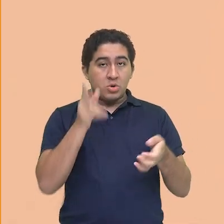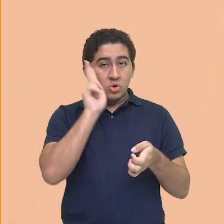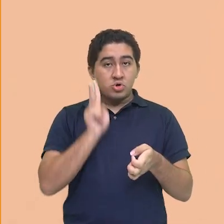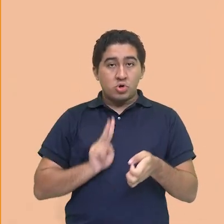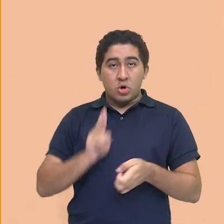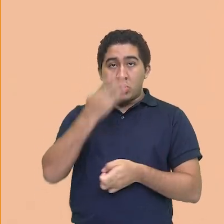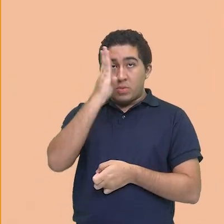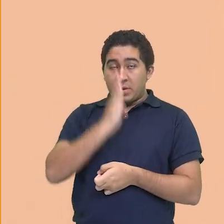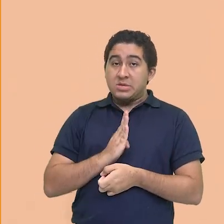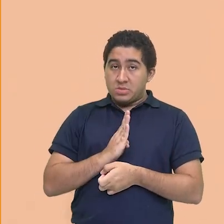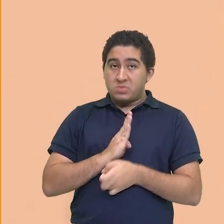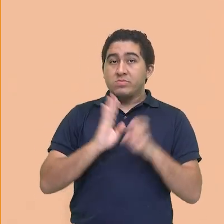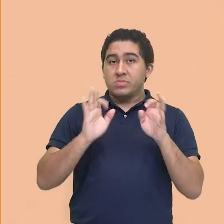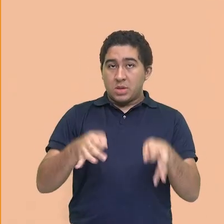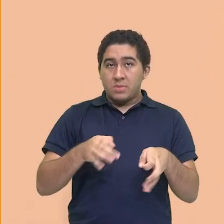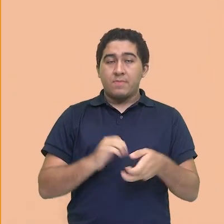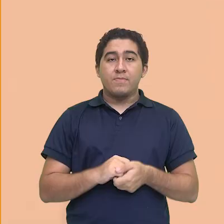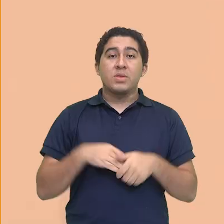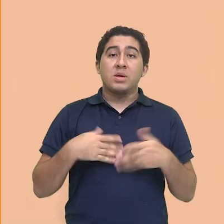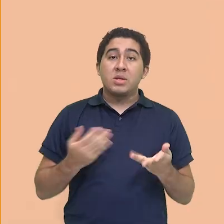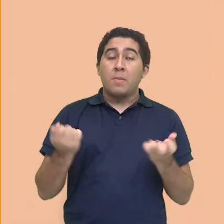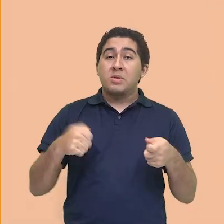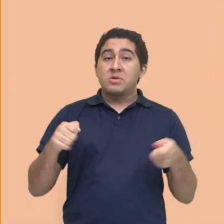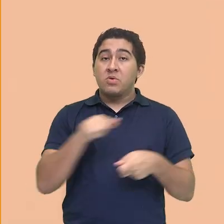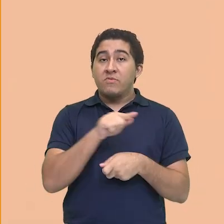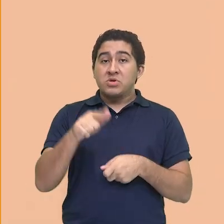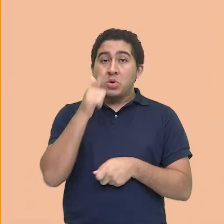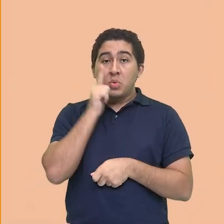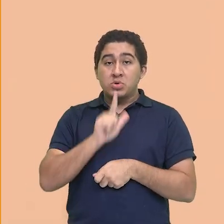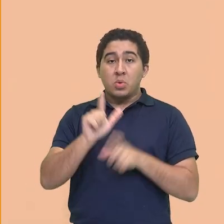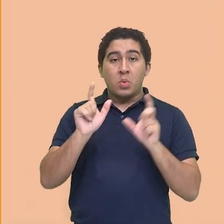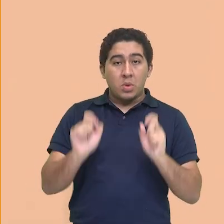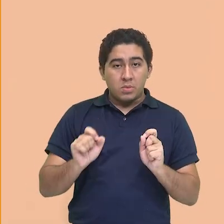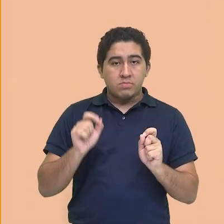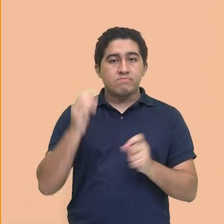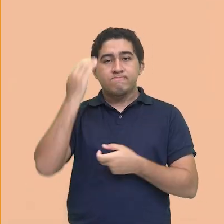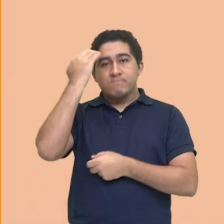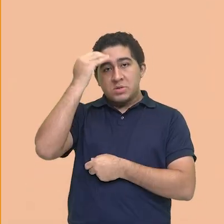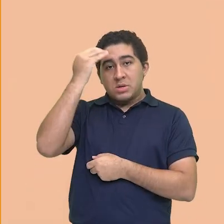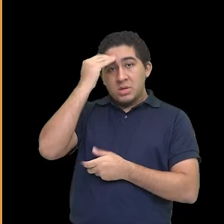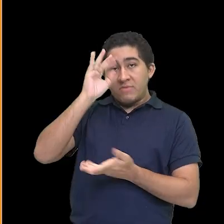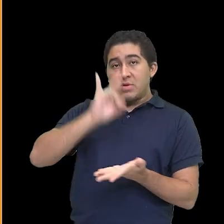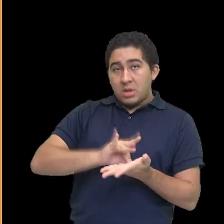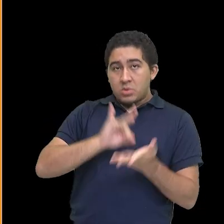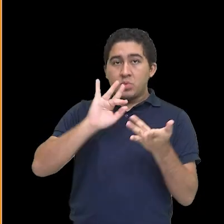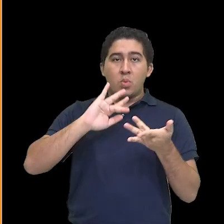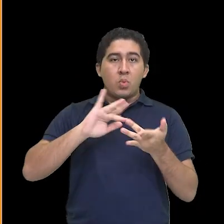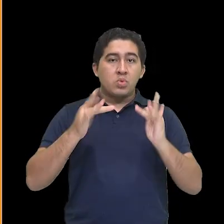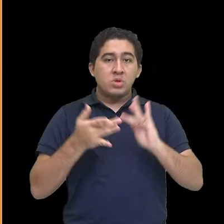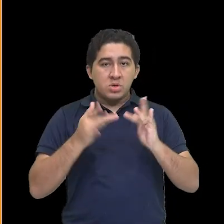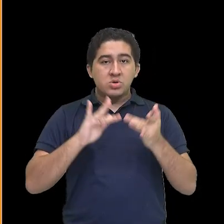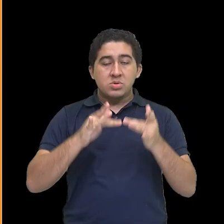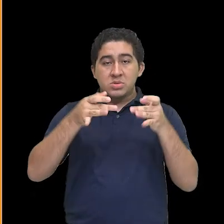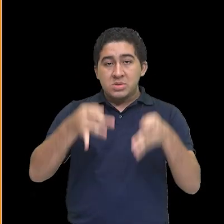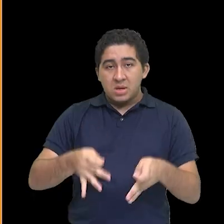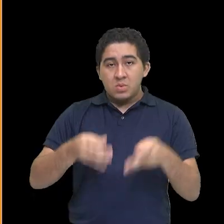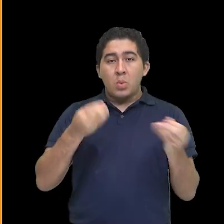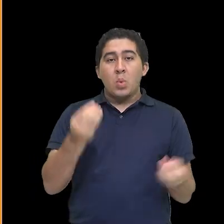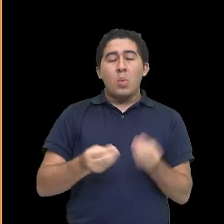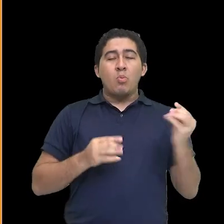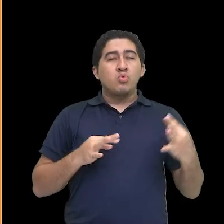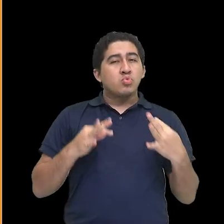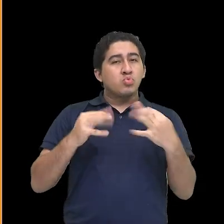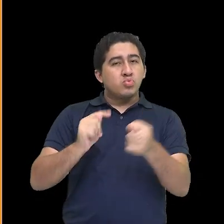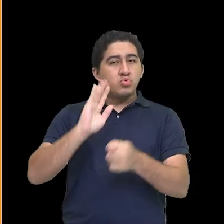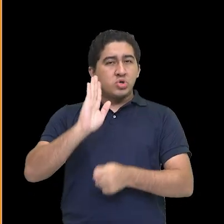tá? Então, eu preciso que vocês consigam compreender no contexto, tá? De que forma tudo que